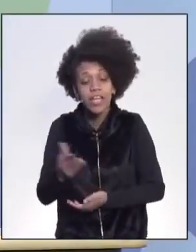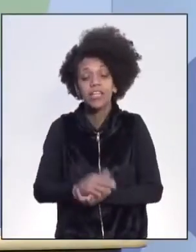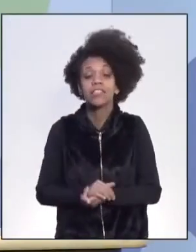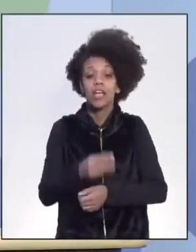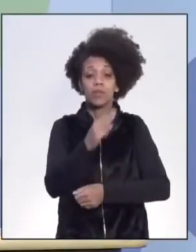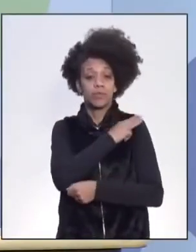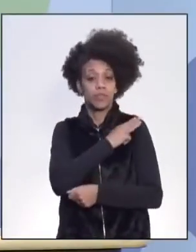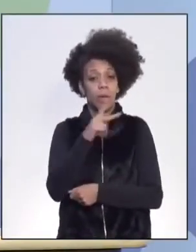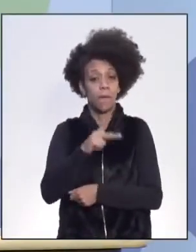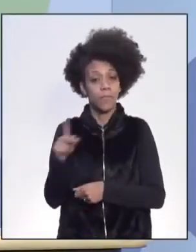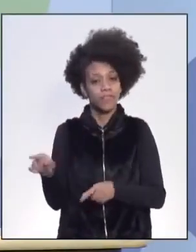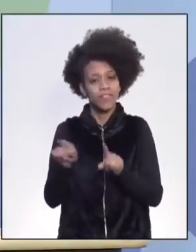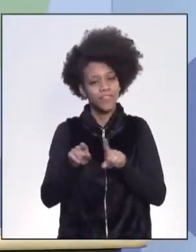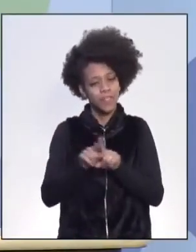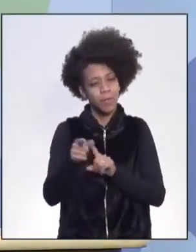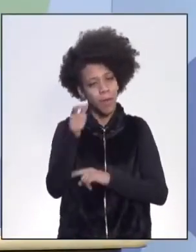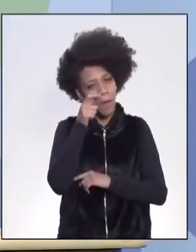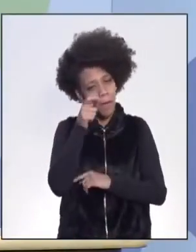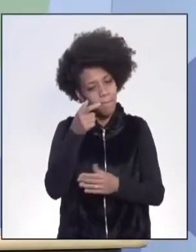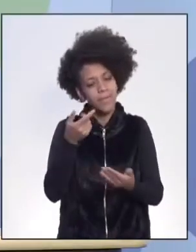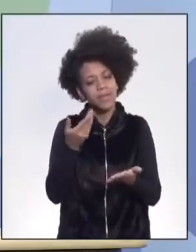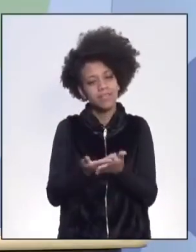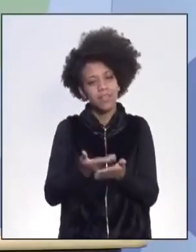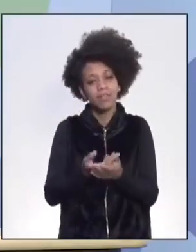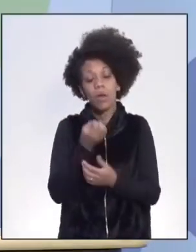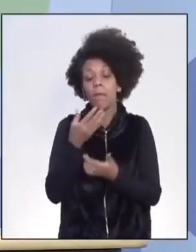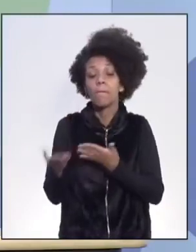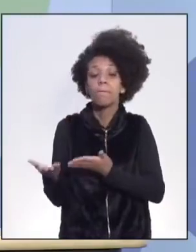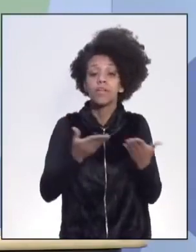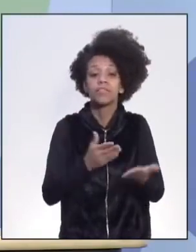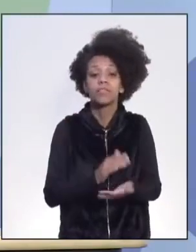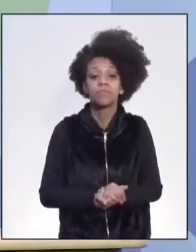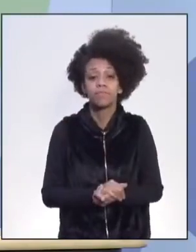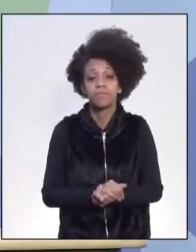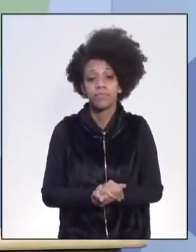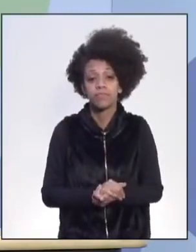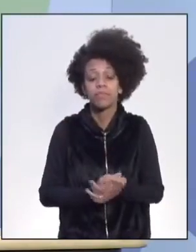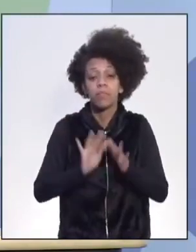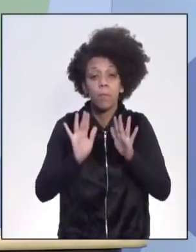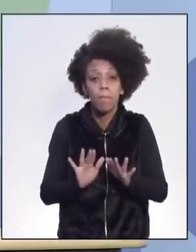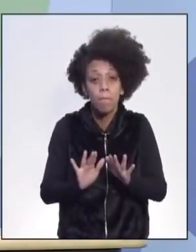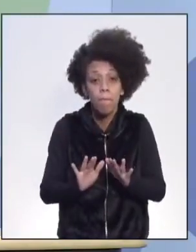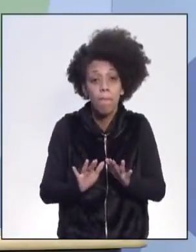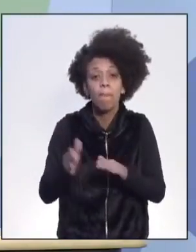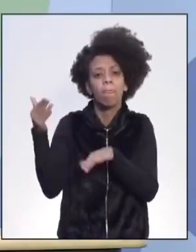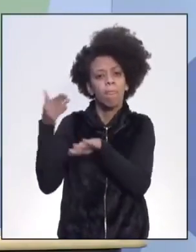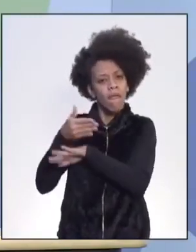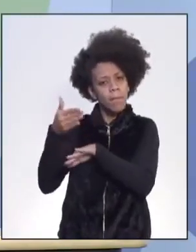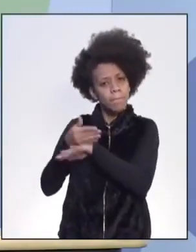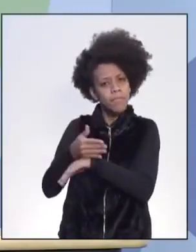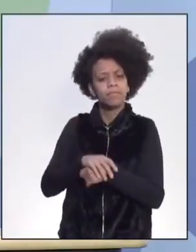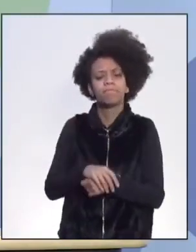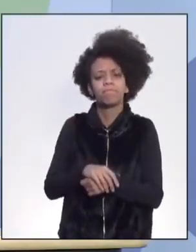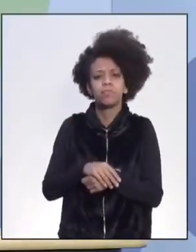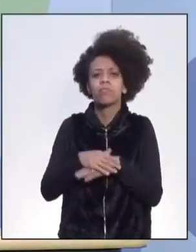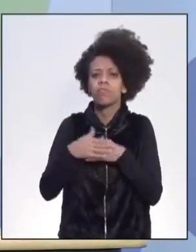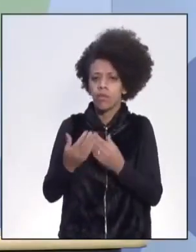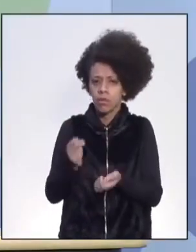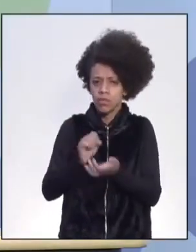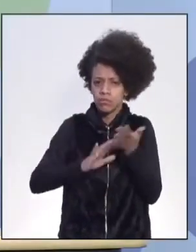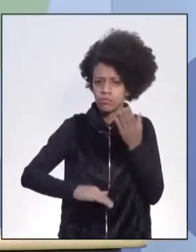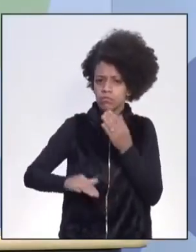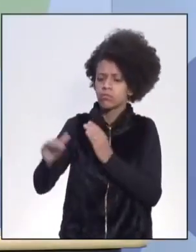e aos professores que também acompanham as nossas aulas. Sejam todos muito bem-vindos. Pessoal, participe do chat. Quando tiver as